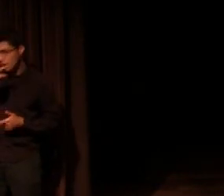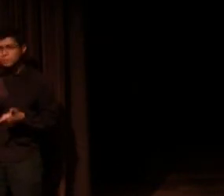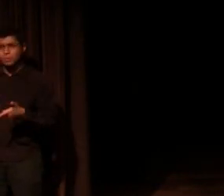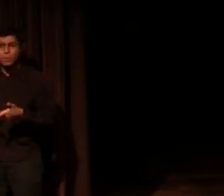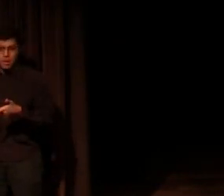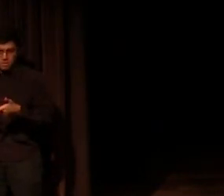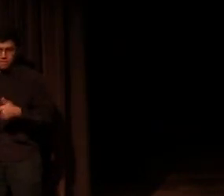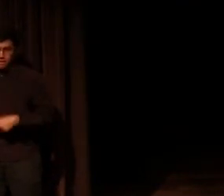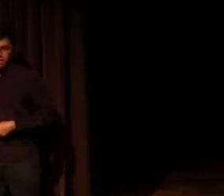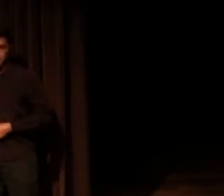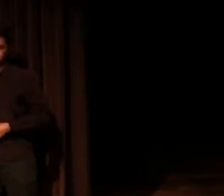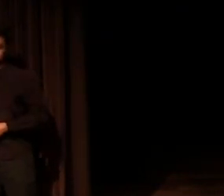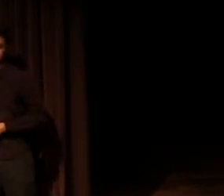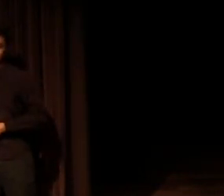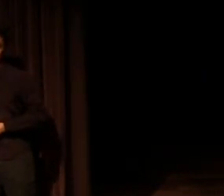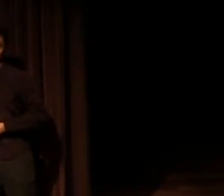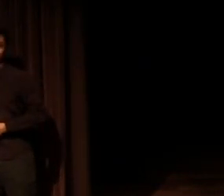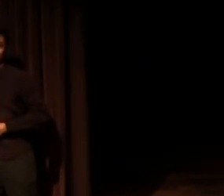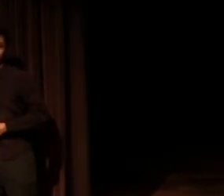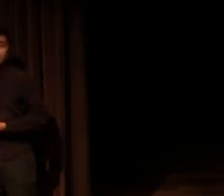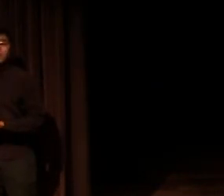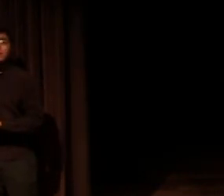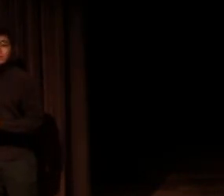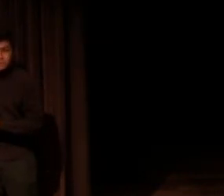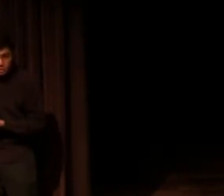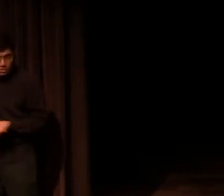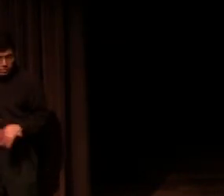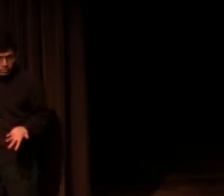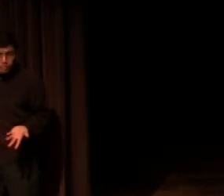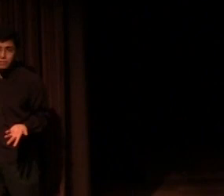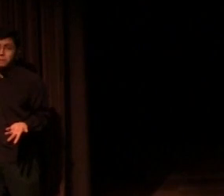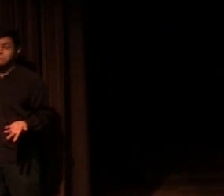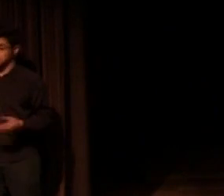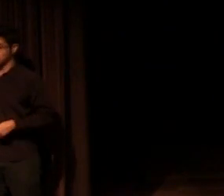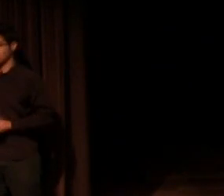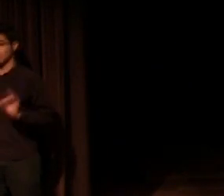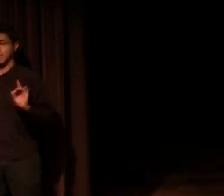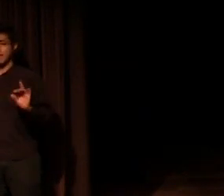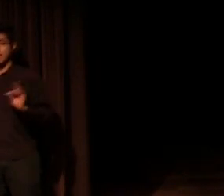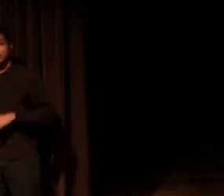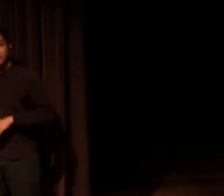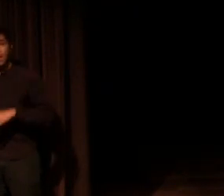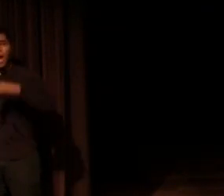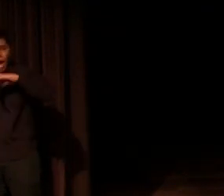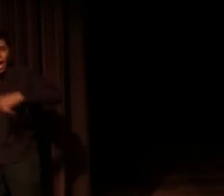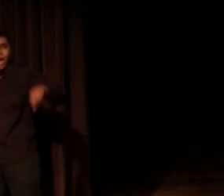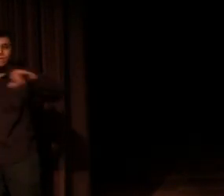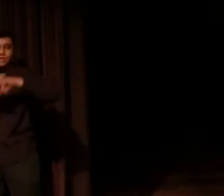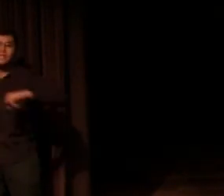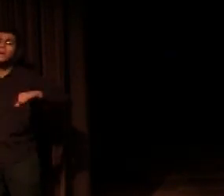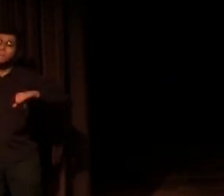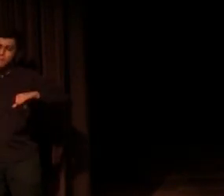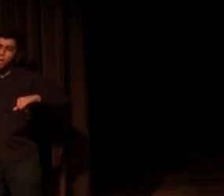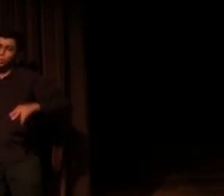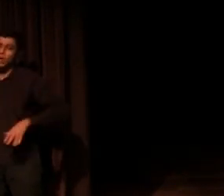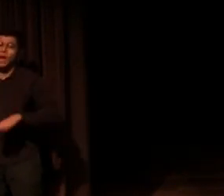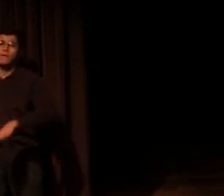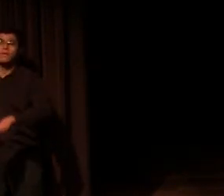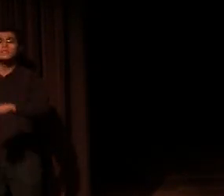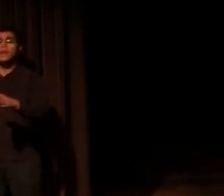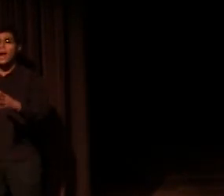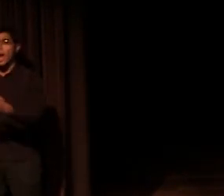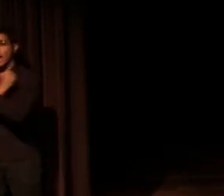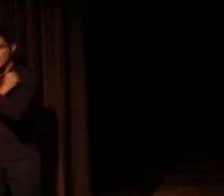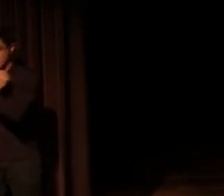portanto proclamem à sua raridade e avancem mais uma molécula muito obrigado e um grande abraço a todos